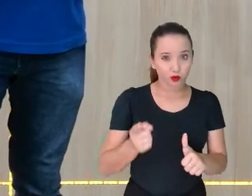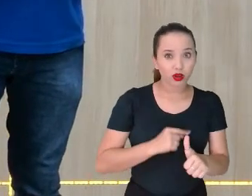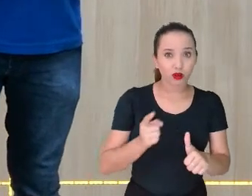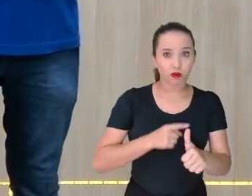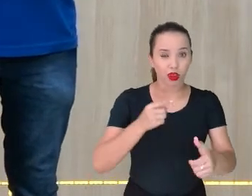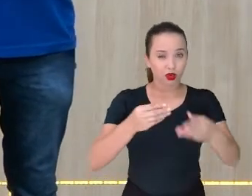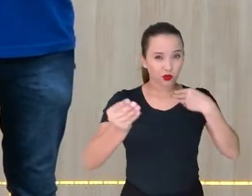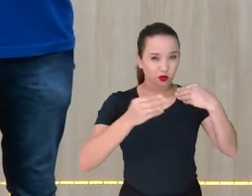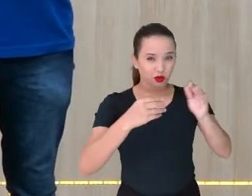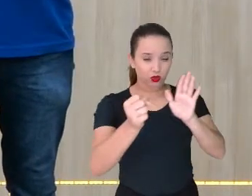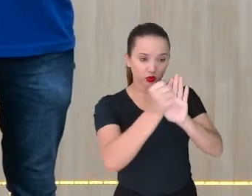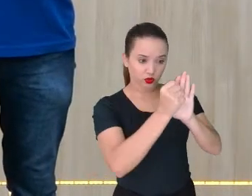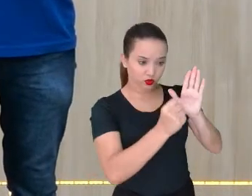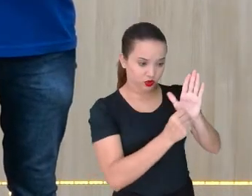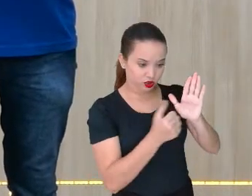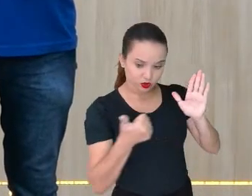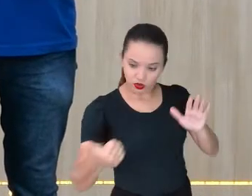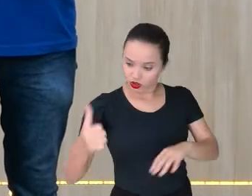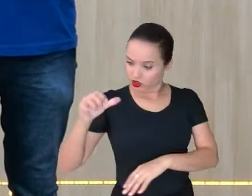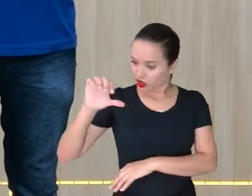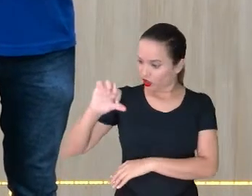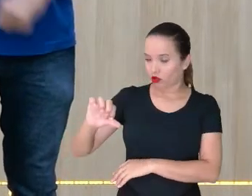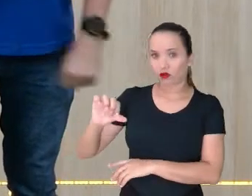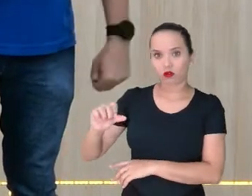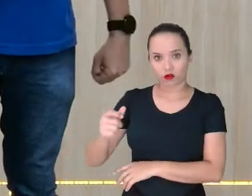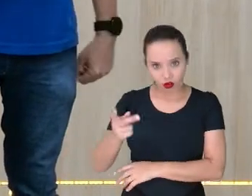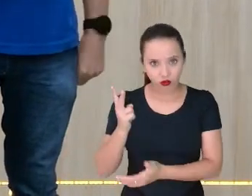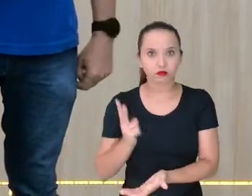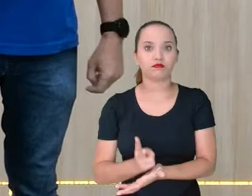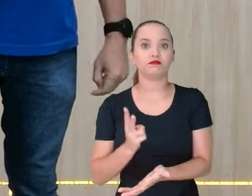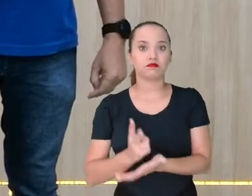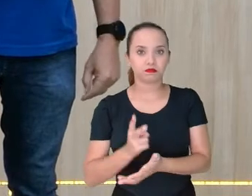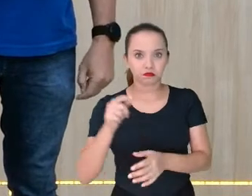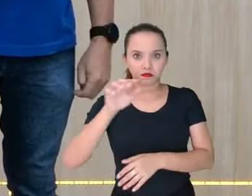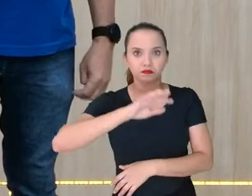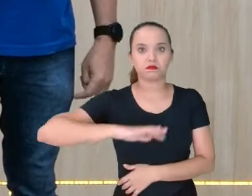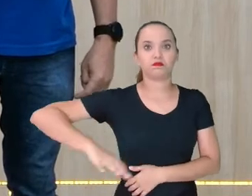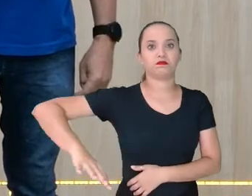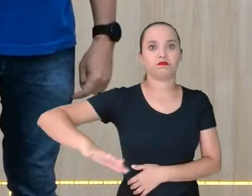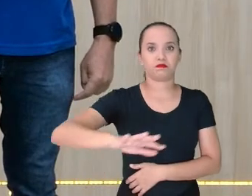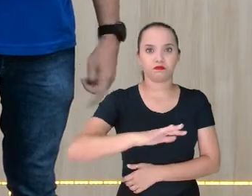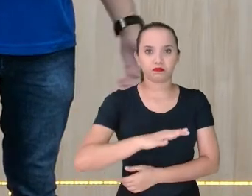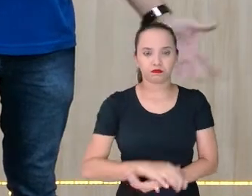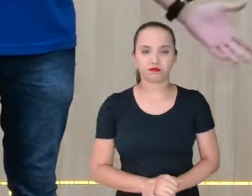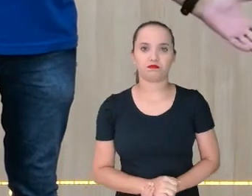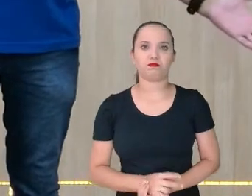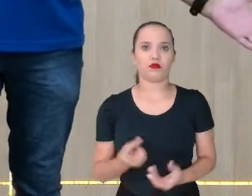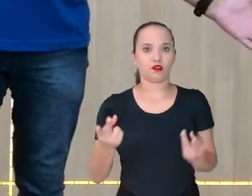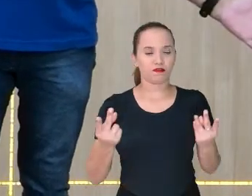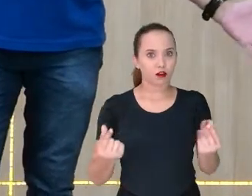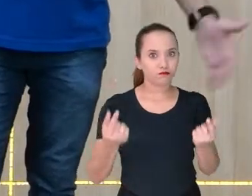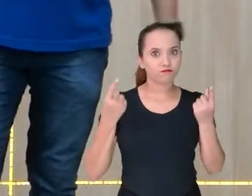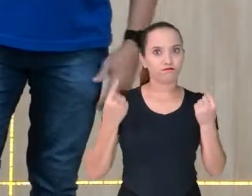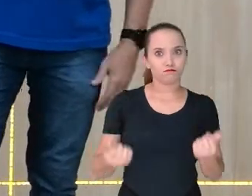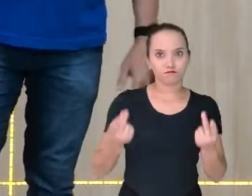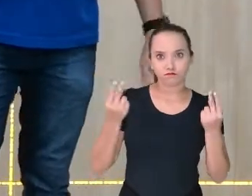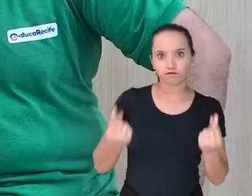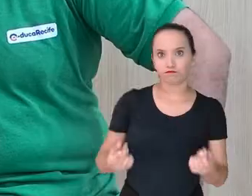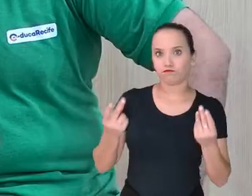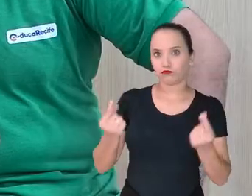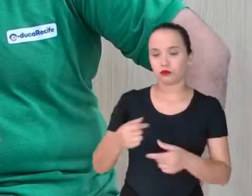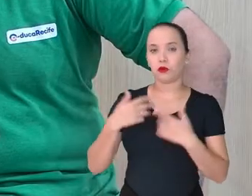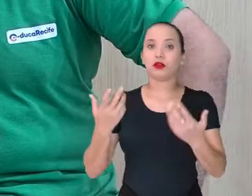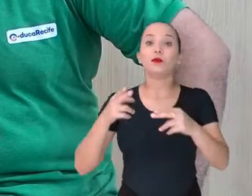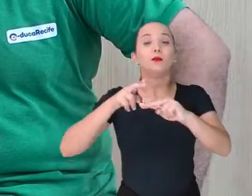no século XIX Sim. ainda estão no meio ambiente. Olha aí. Exato. Faz tempo? Bastante. Não é? Por isso que eu adotei meu